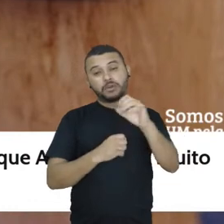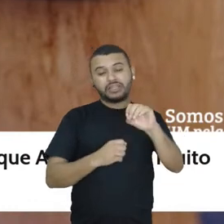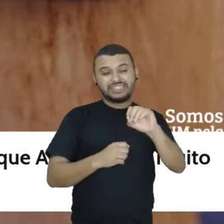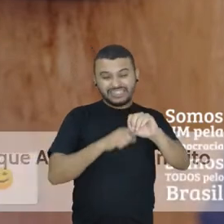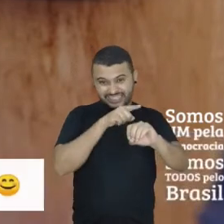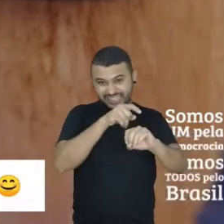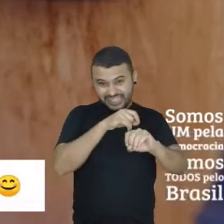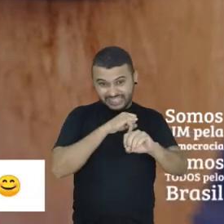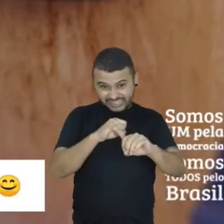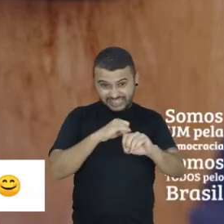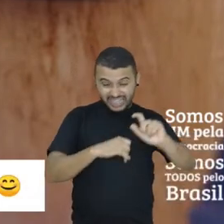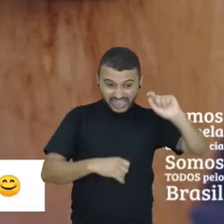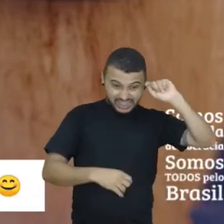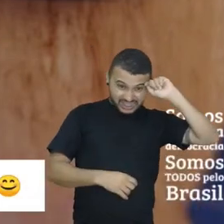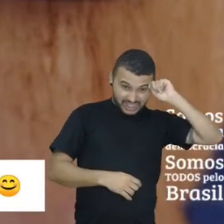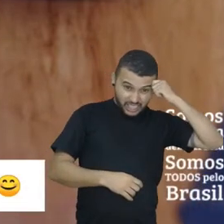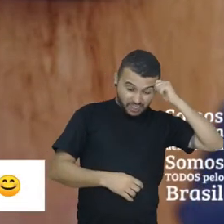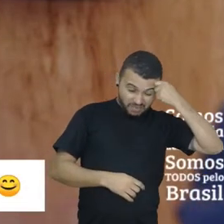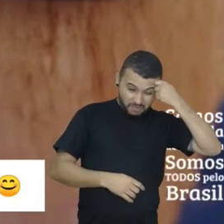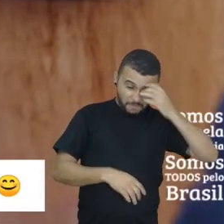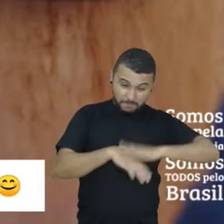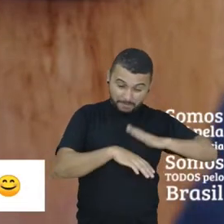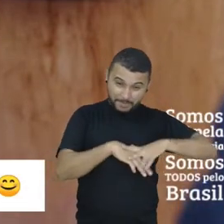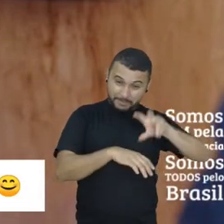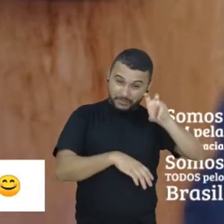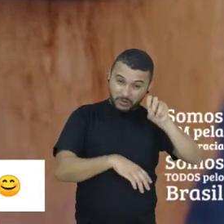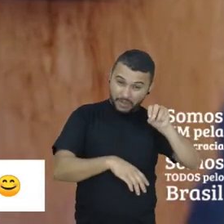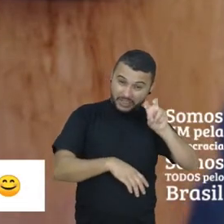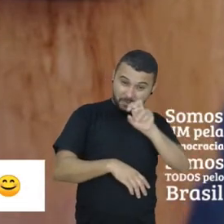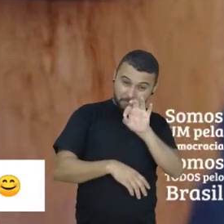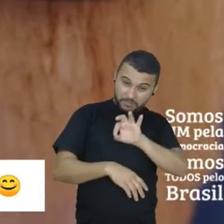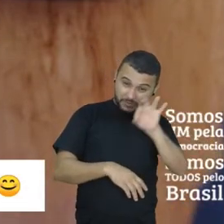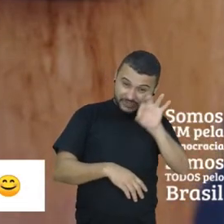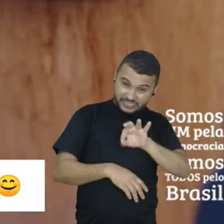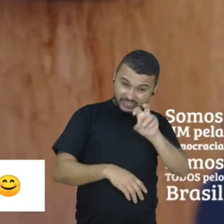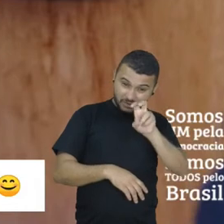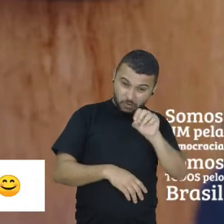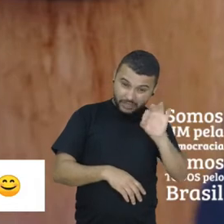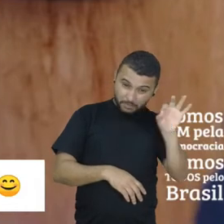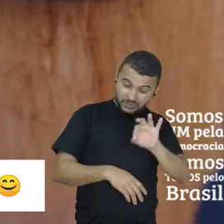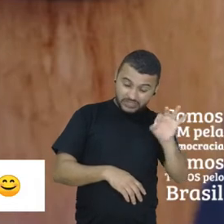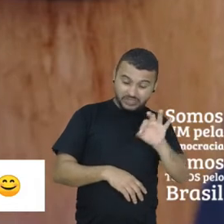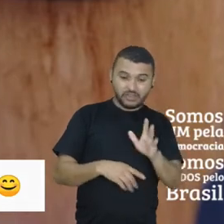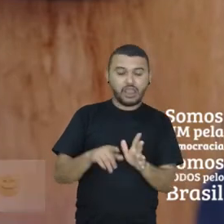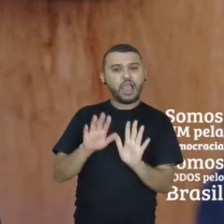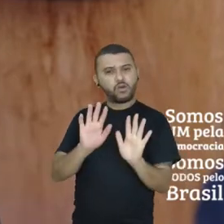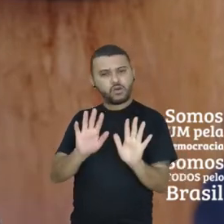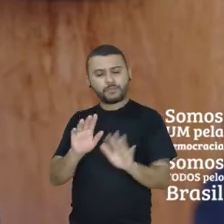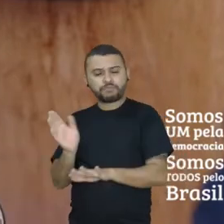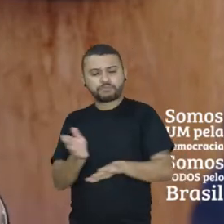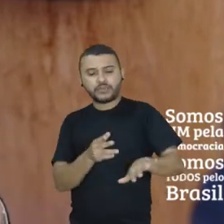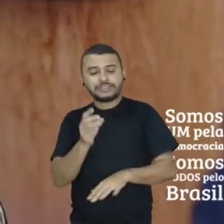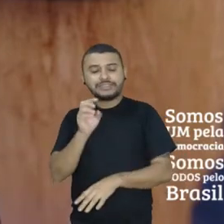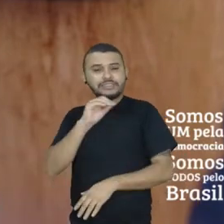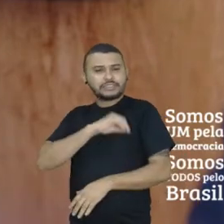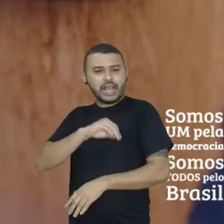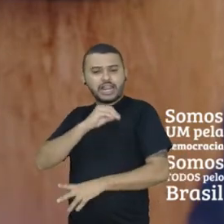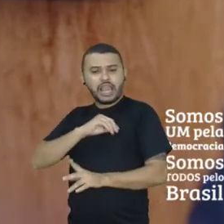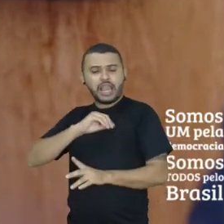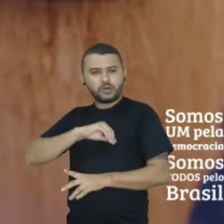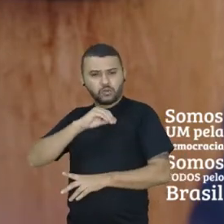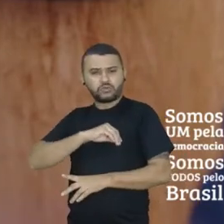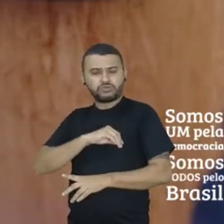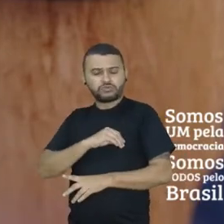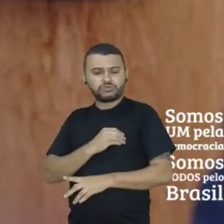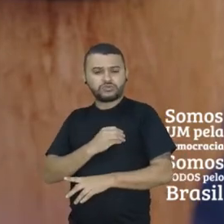negra, é mais de 50%. A outra é o salário mínimo. No tempo do Fernando Henrique, o salário mínimo